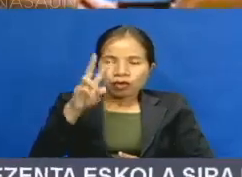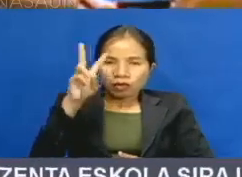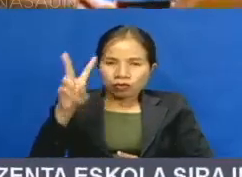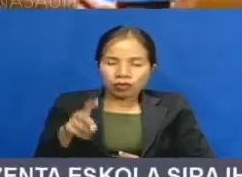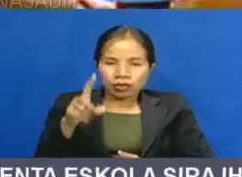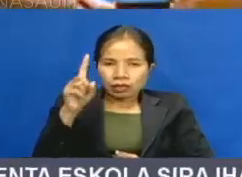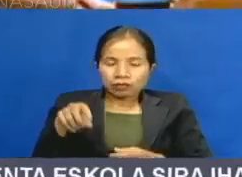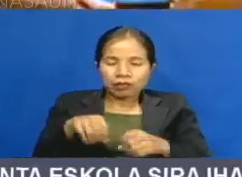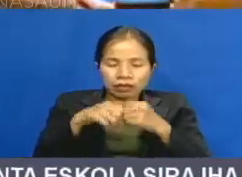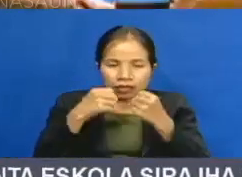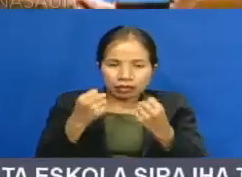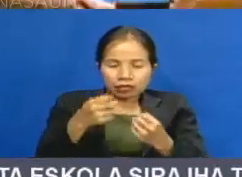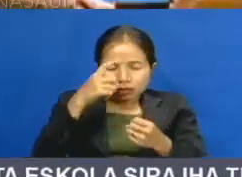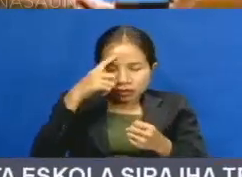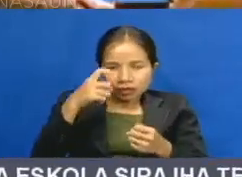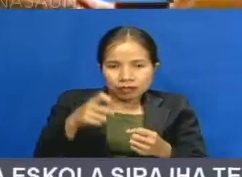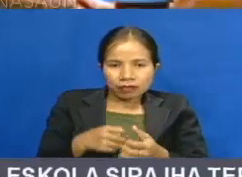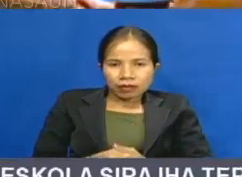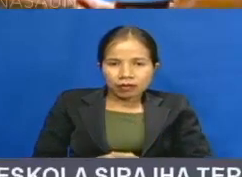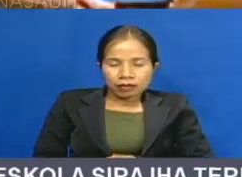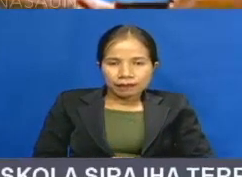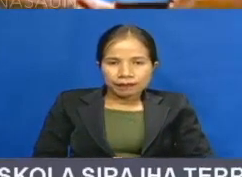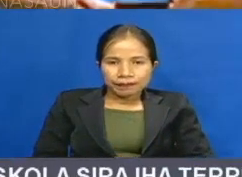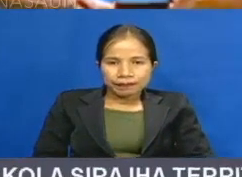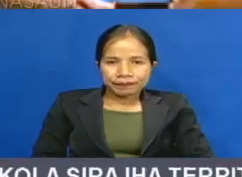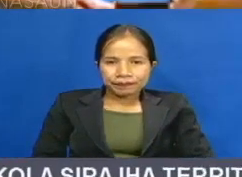ida makfaile tamba ninia